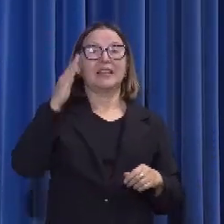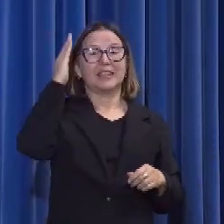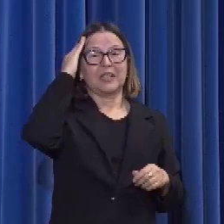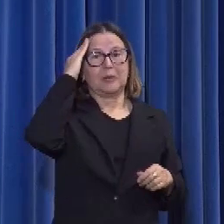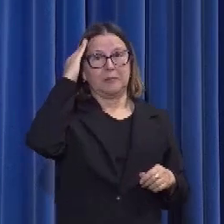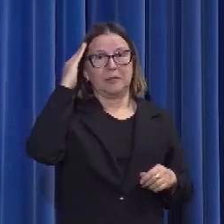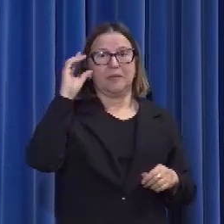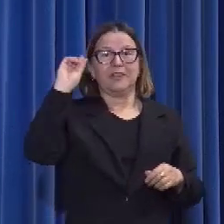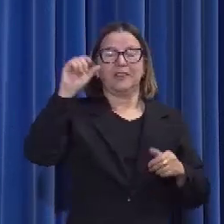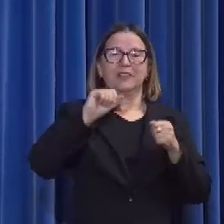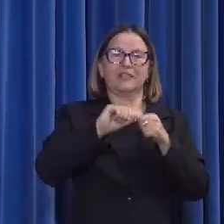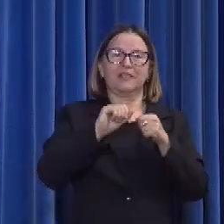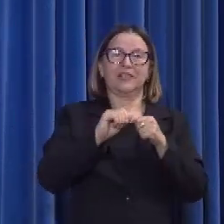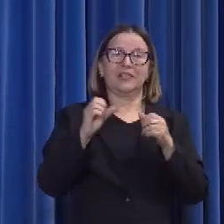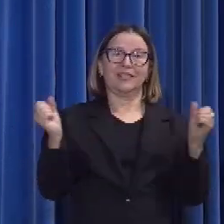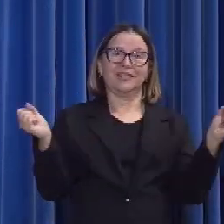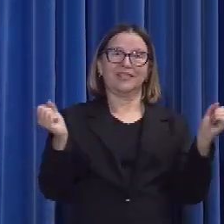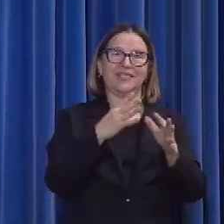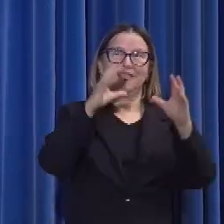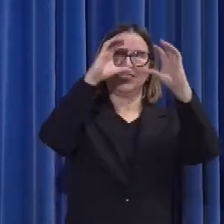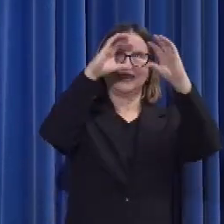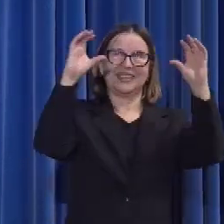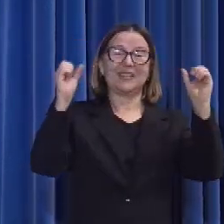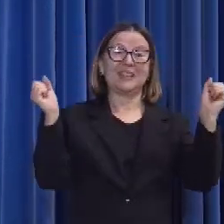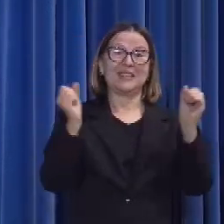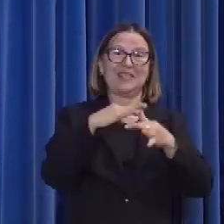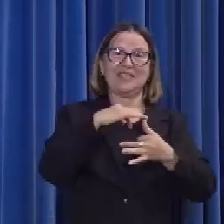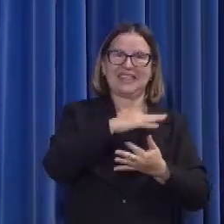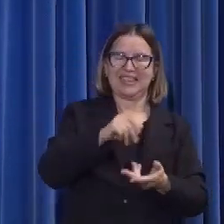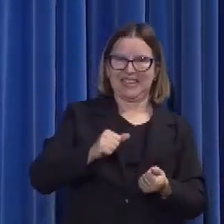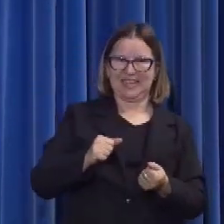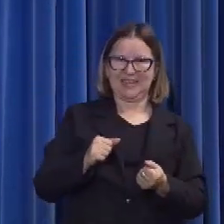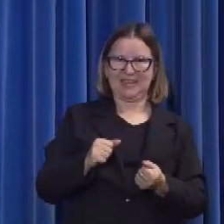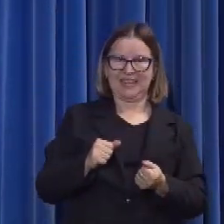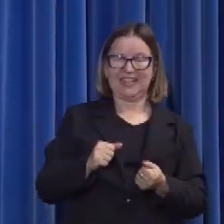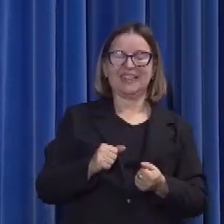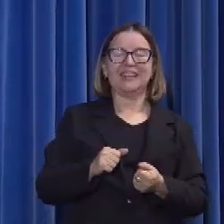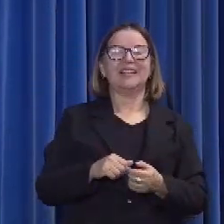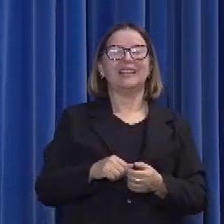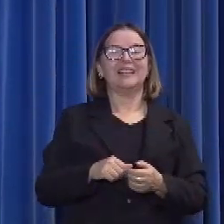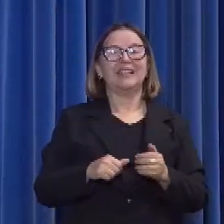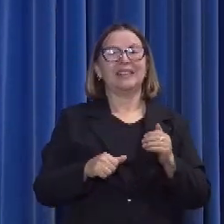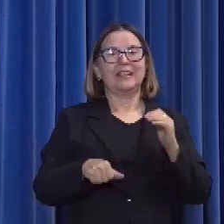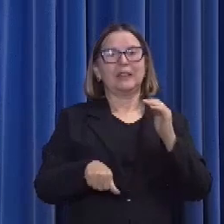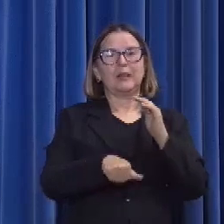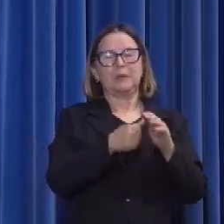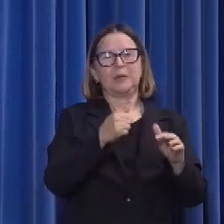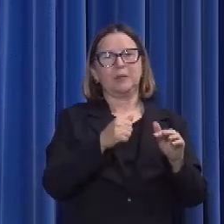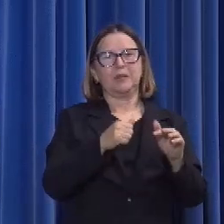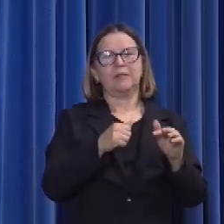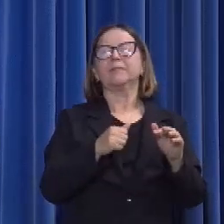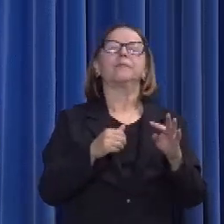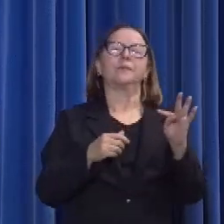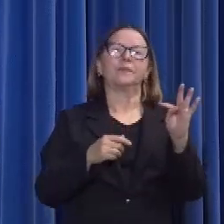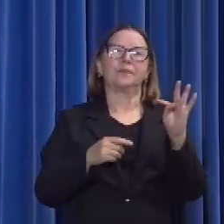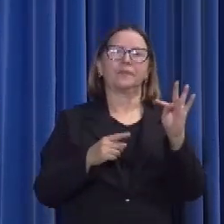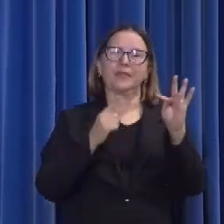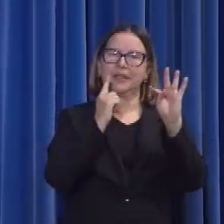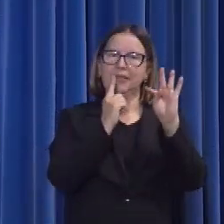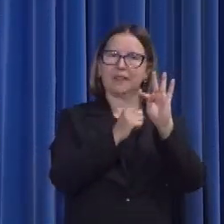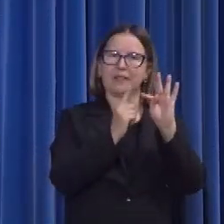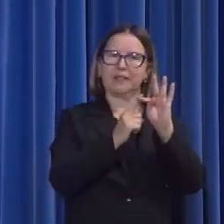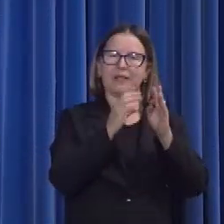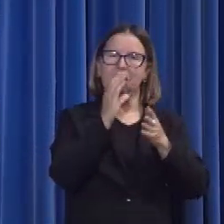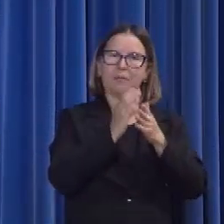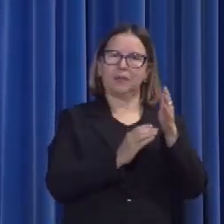mas isso aqui é a nossa esperança. E 1 Tessalonicenses 4, 16 e 17,